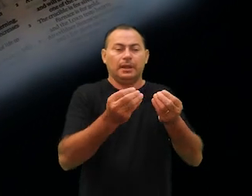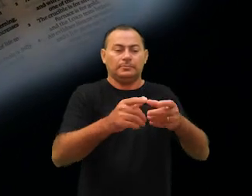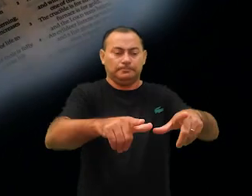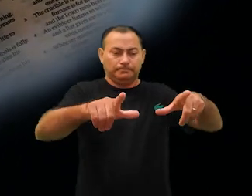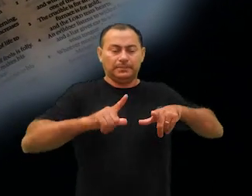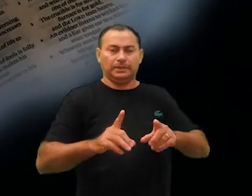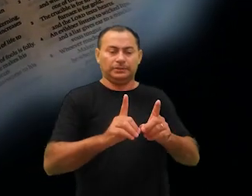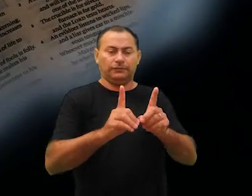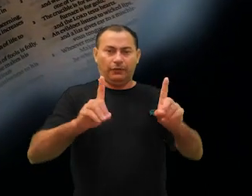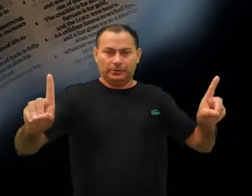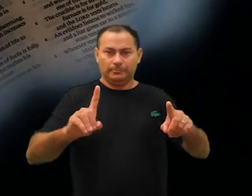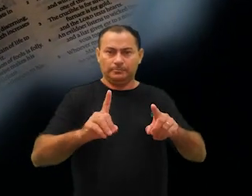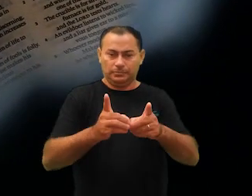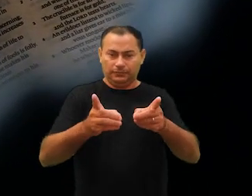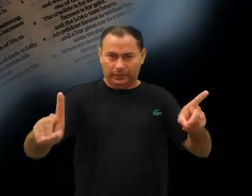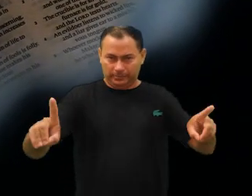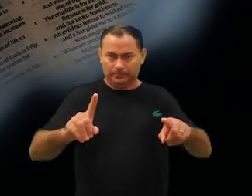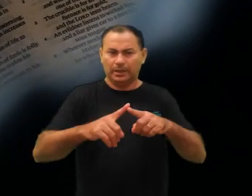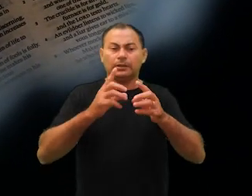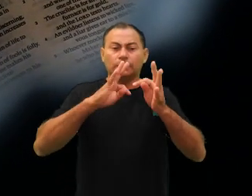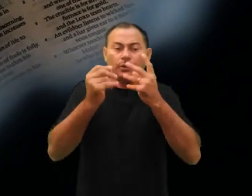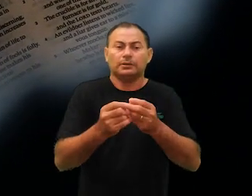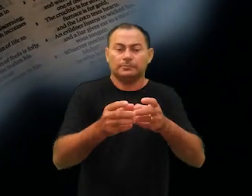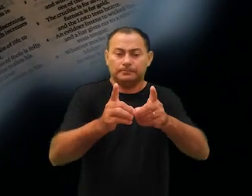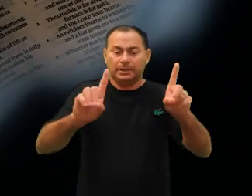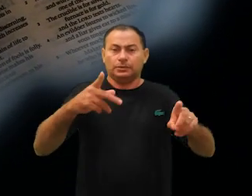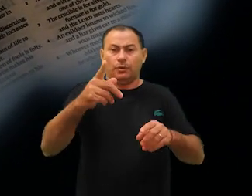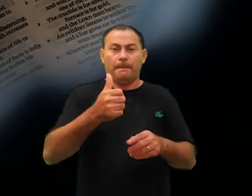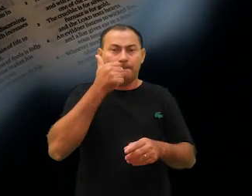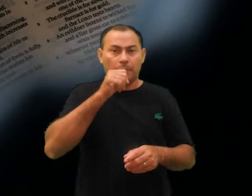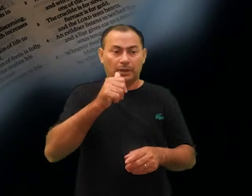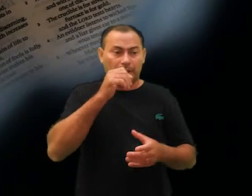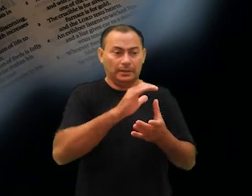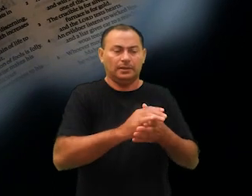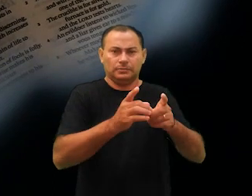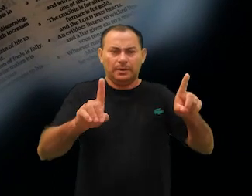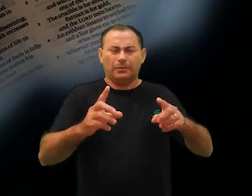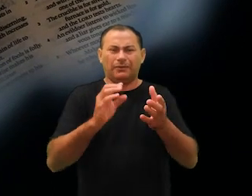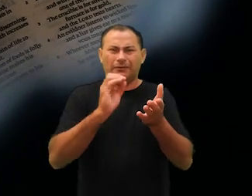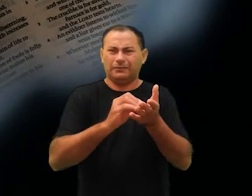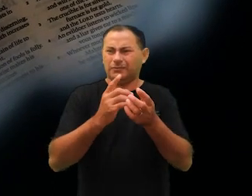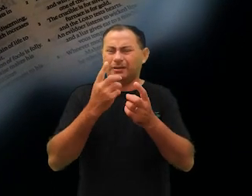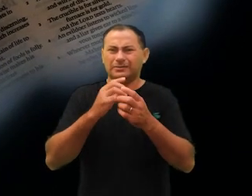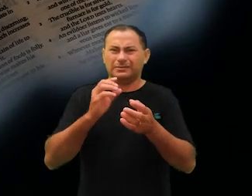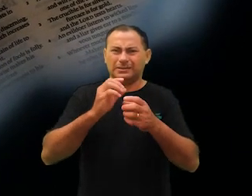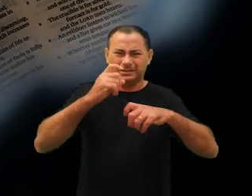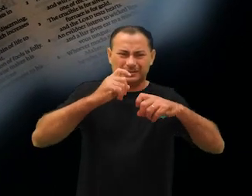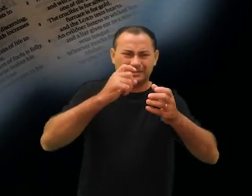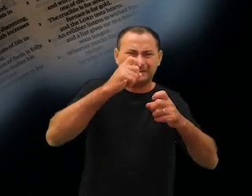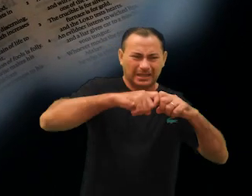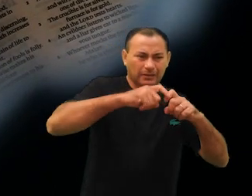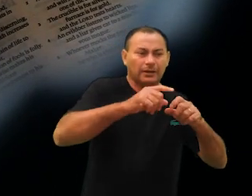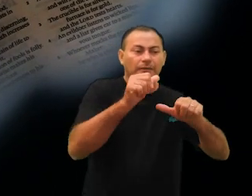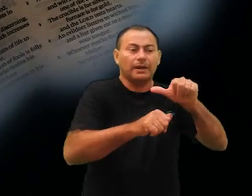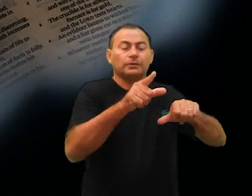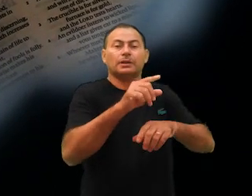dar-lhe certidão de divórcio. Mas eu lhes digo que todo aquele que se divorciar de sua mulher, exceto por imoralidade sexual, faz